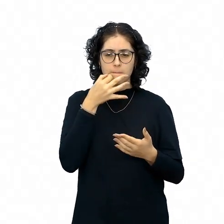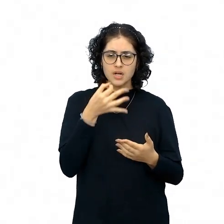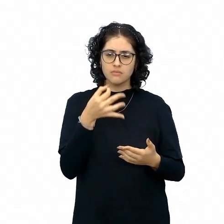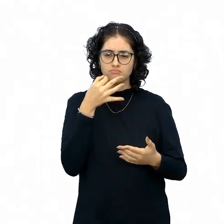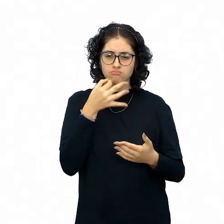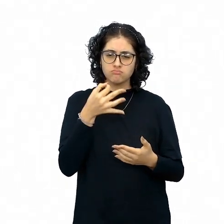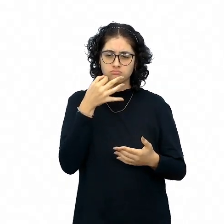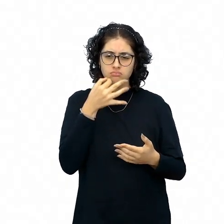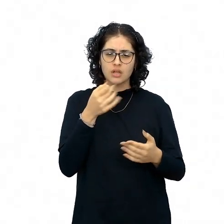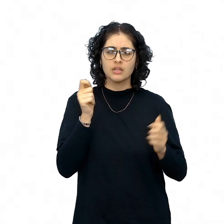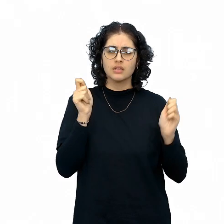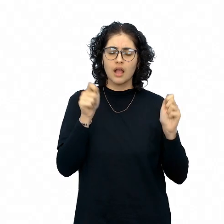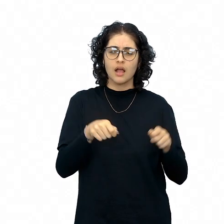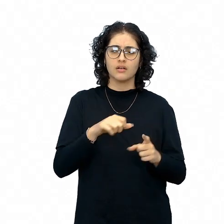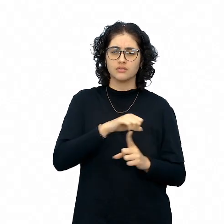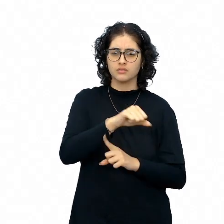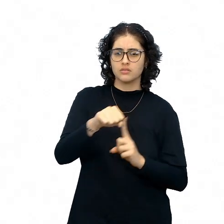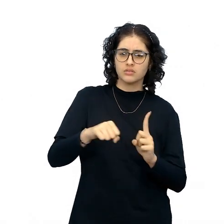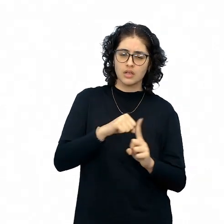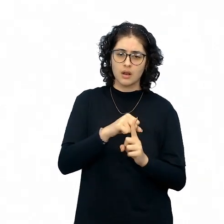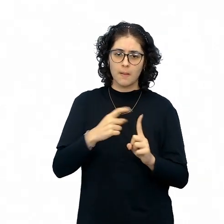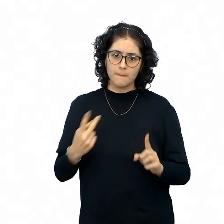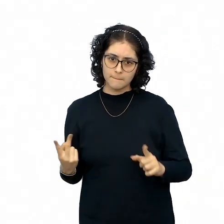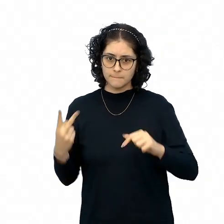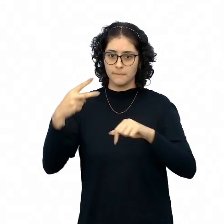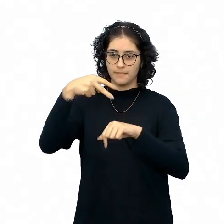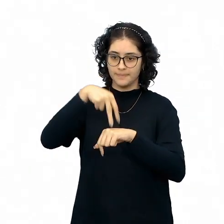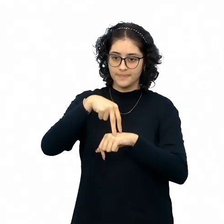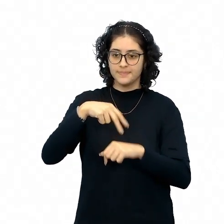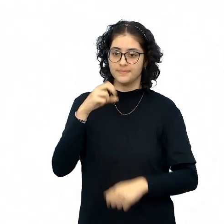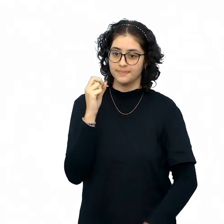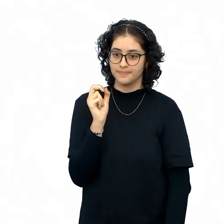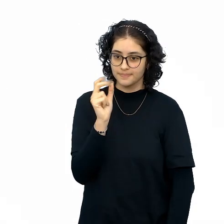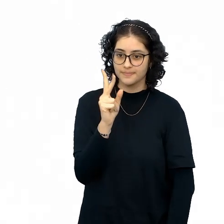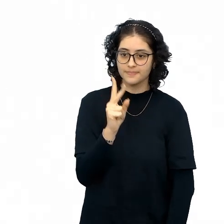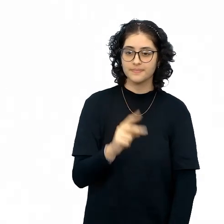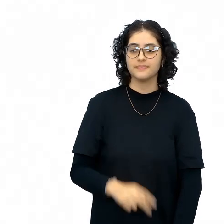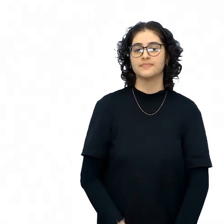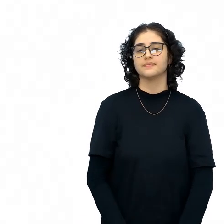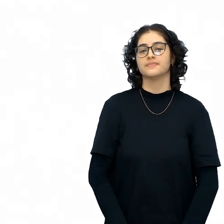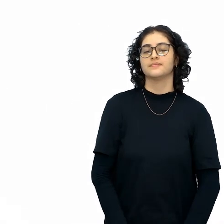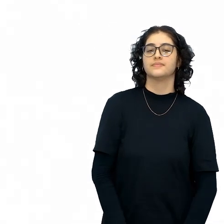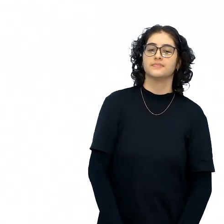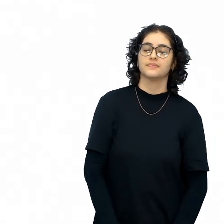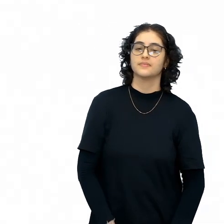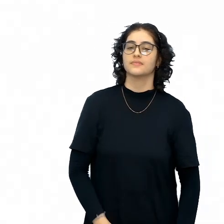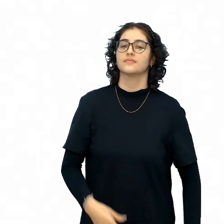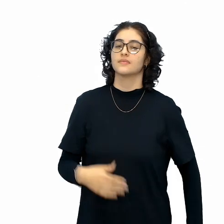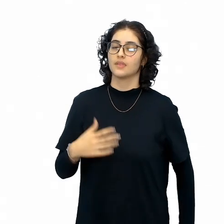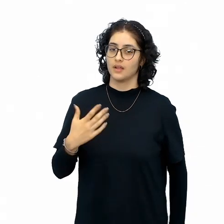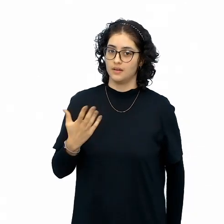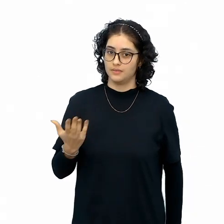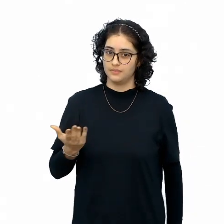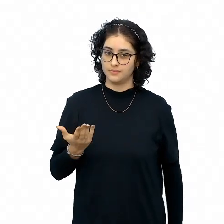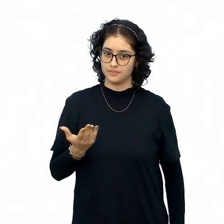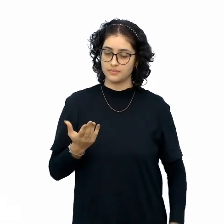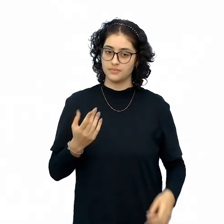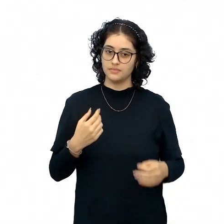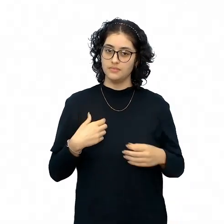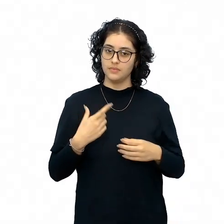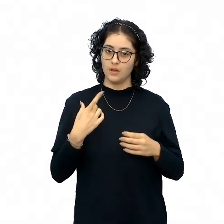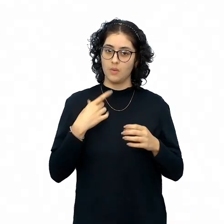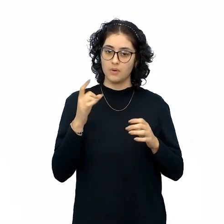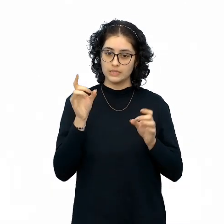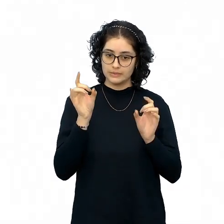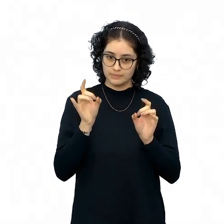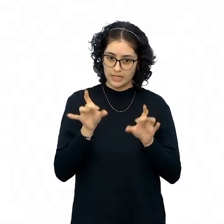capazes de atuar aí na sociedade em que vive, certo? Então, queridos, para tratarmos de forma mais específica